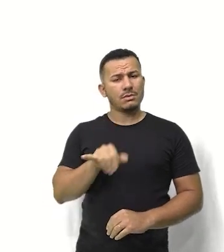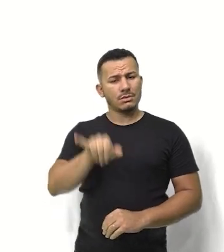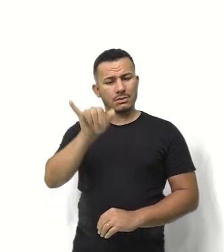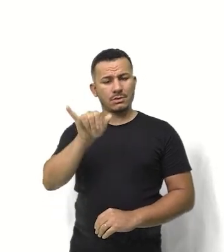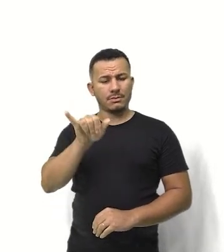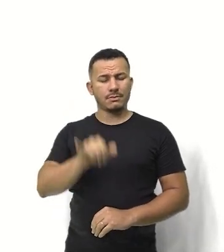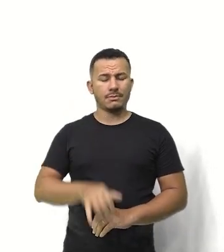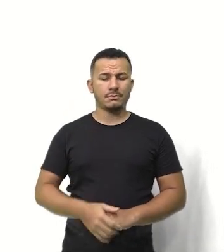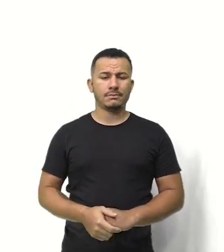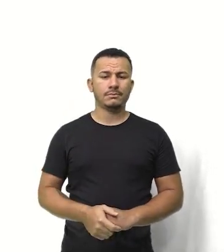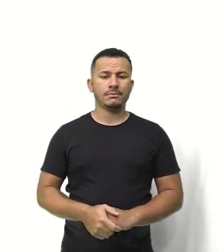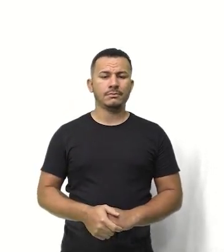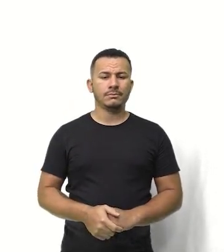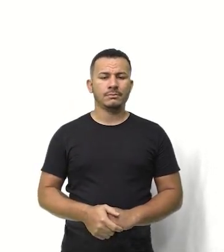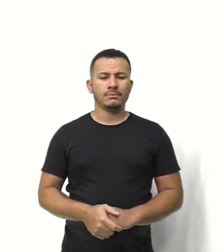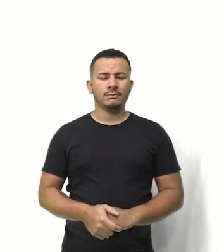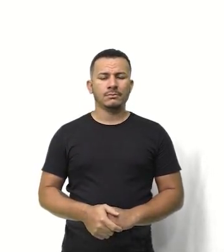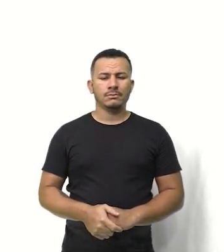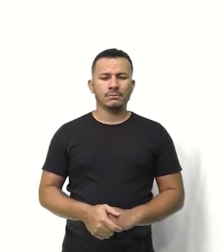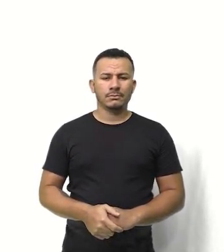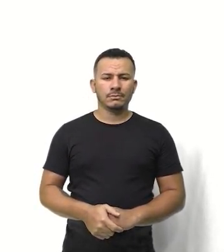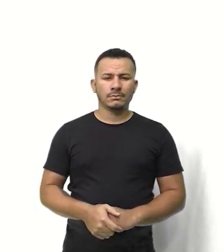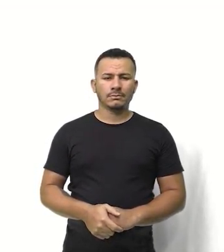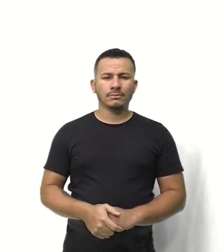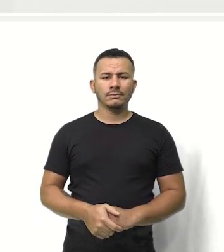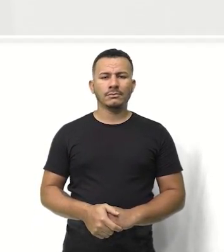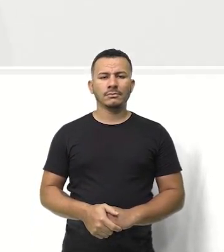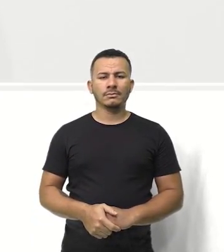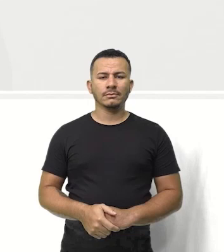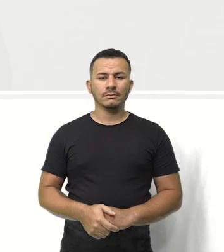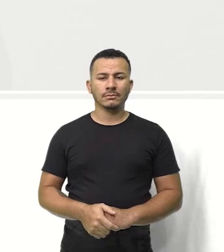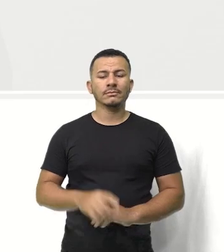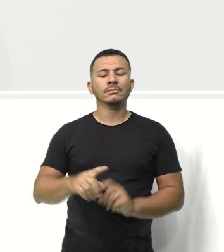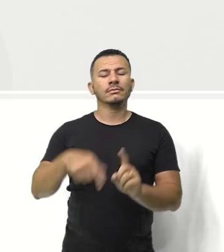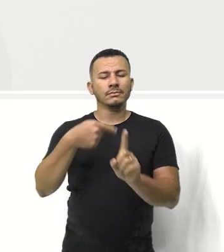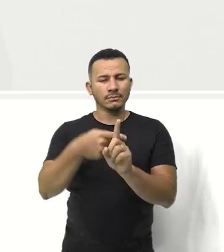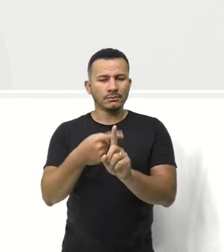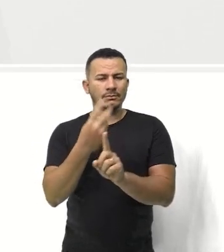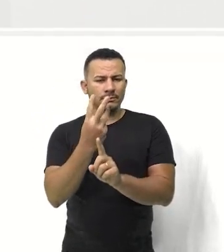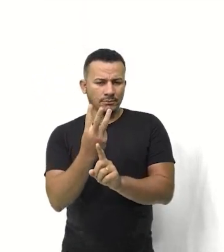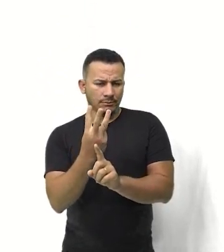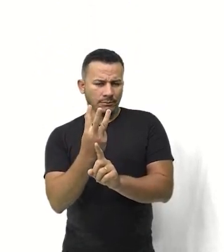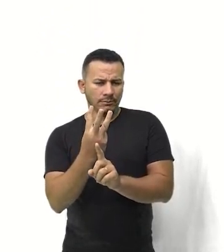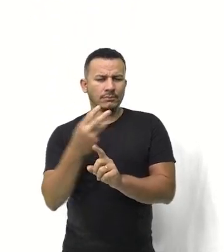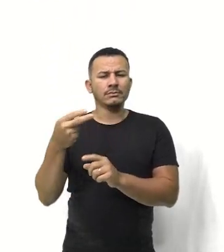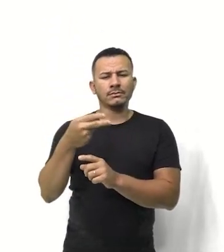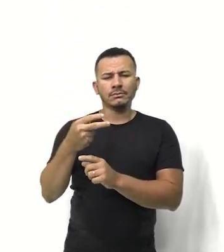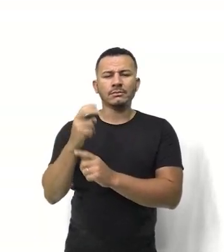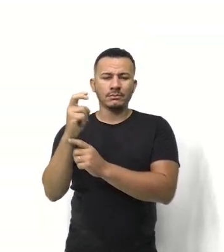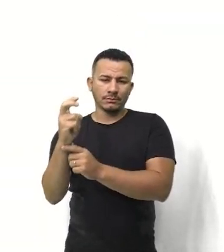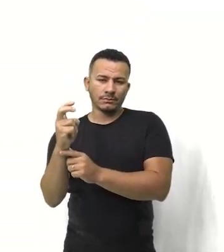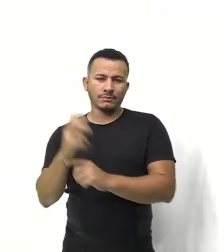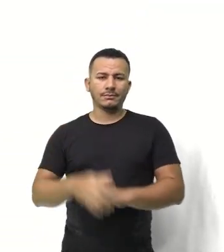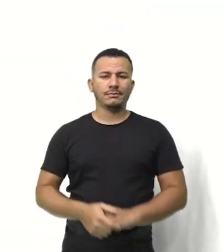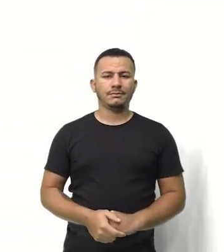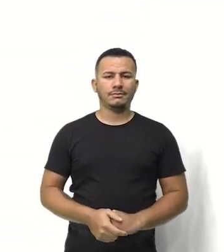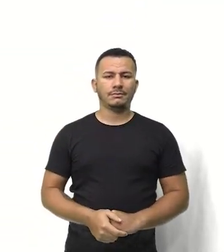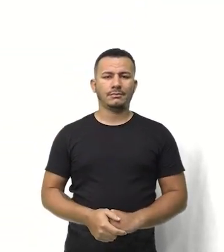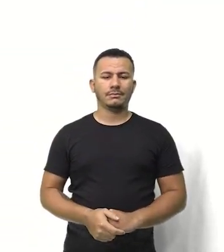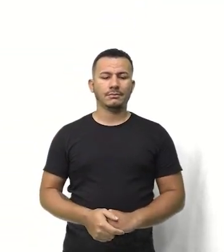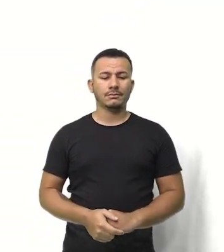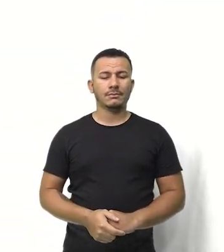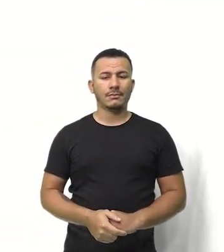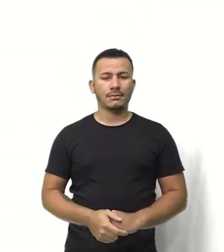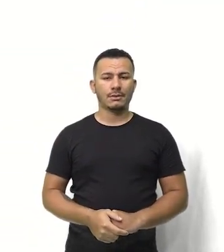2y, deixa eu baixar aqui, né? 2y mais 3 igual a